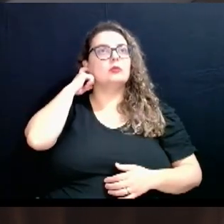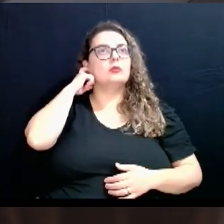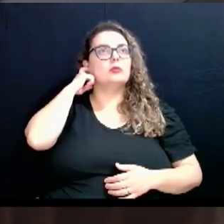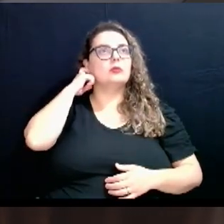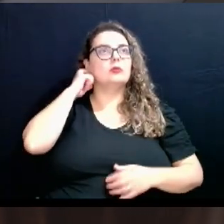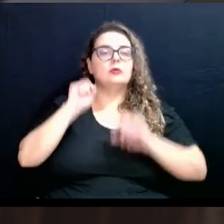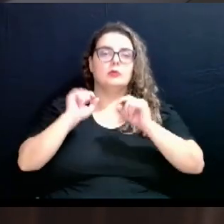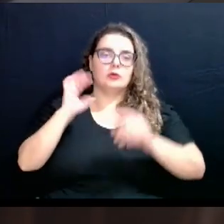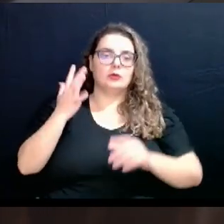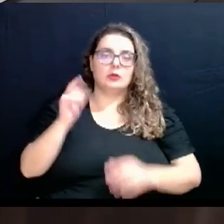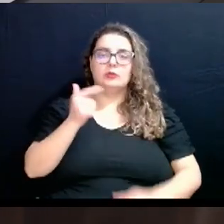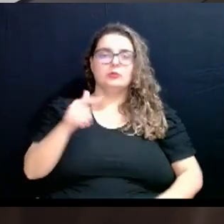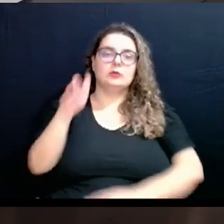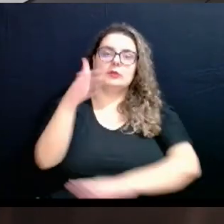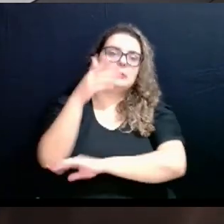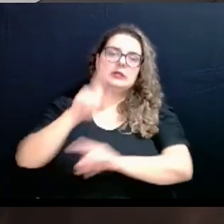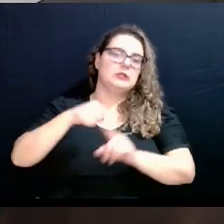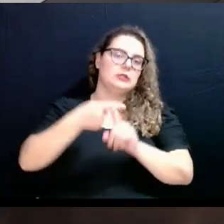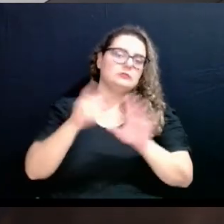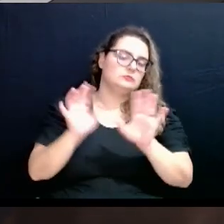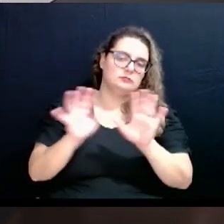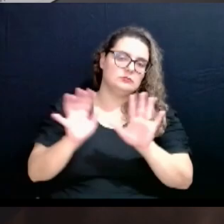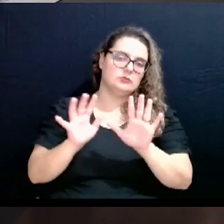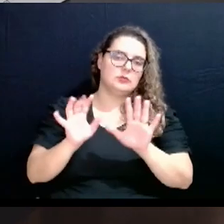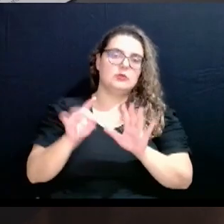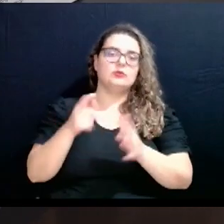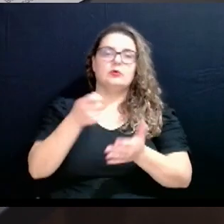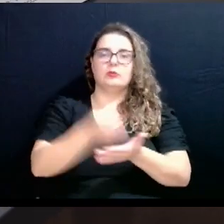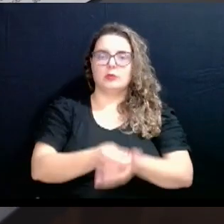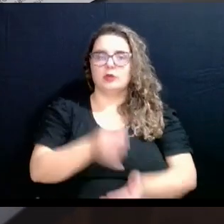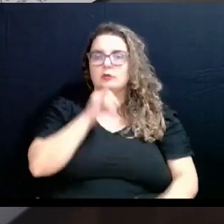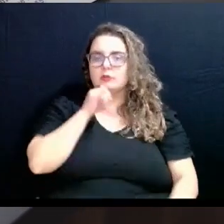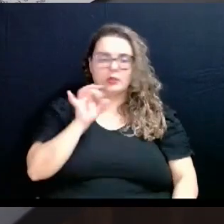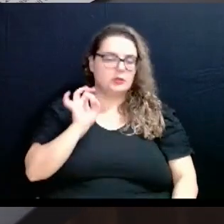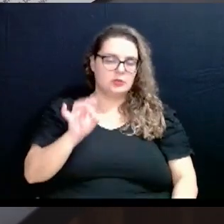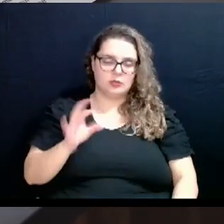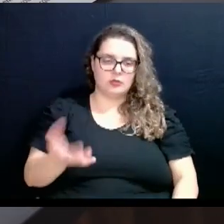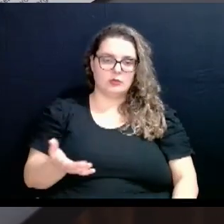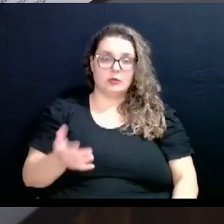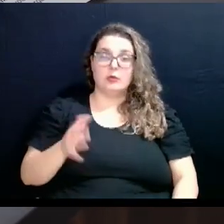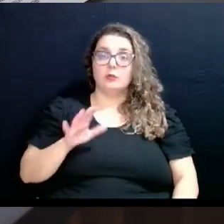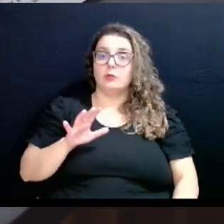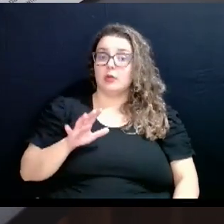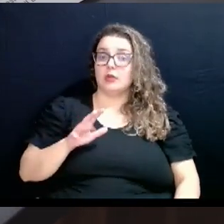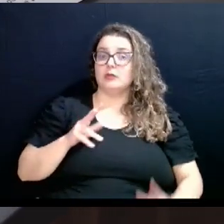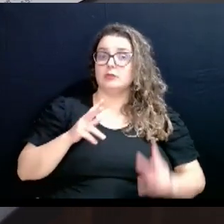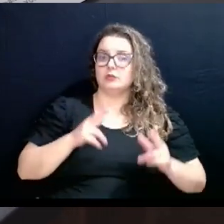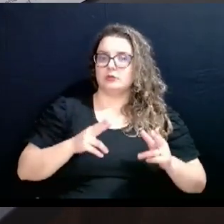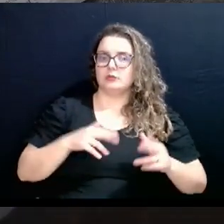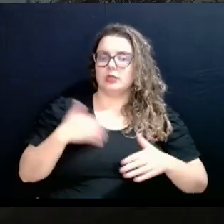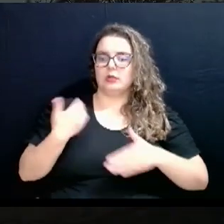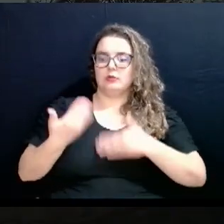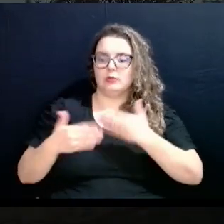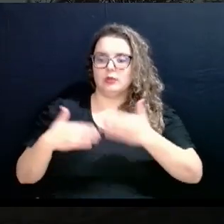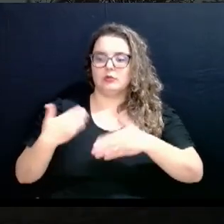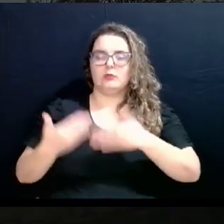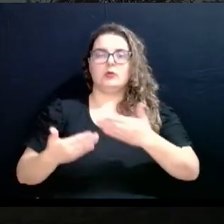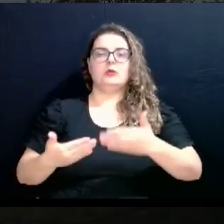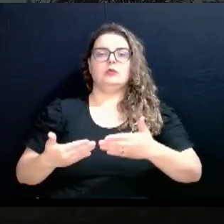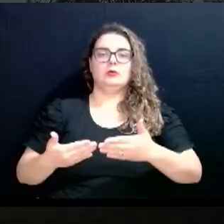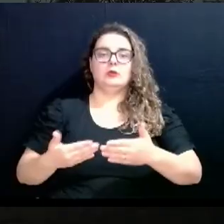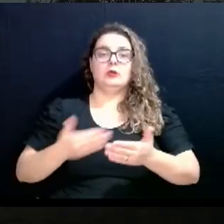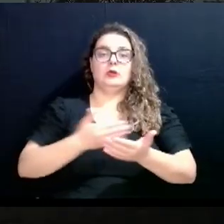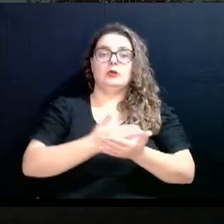que acontece é que não existe nenhuma bandeira adicional. Então a gente só paga a energia elétrica. Mas conforme vai